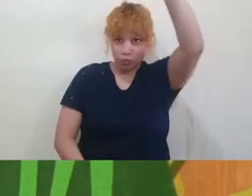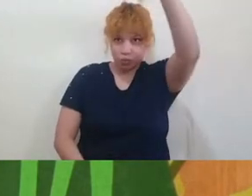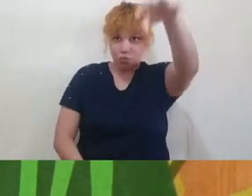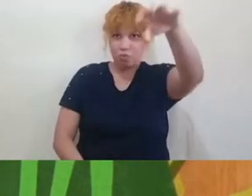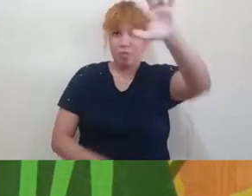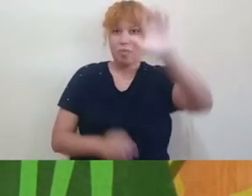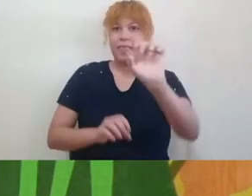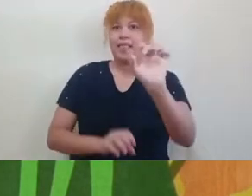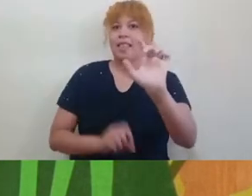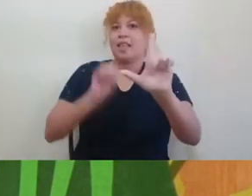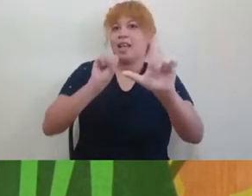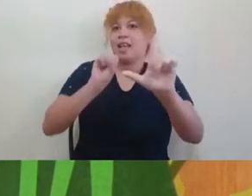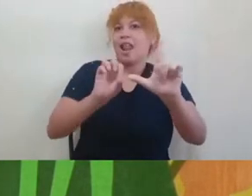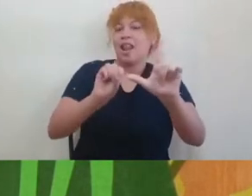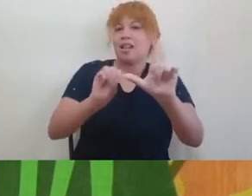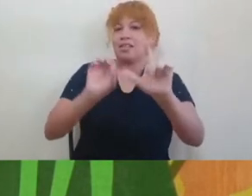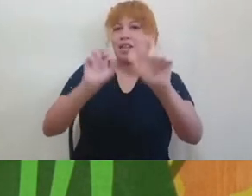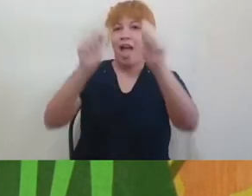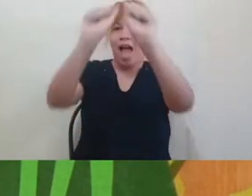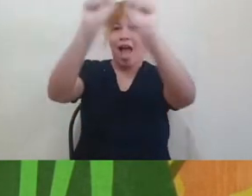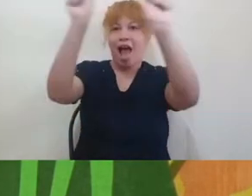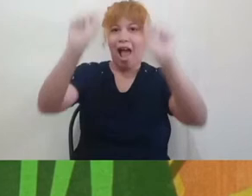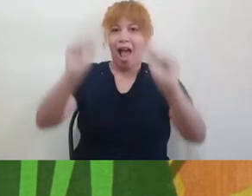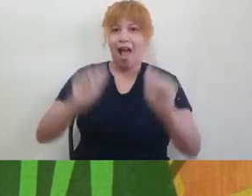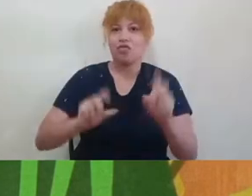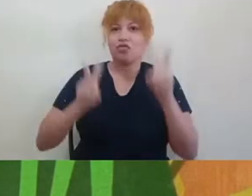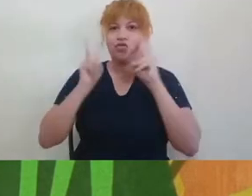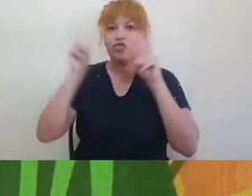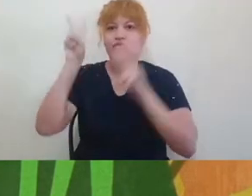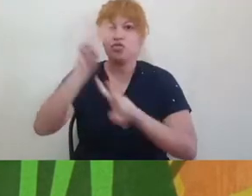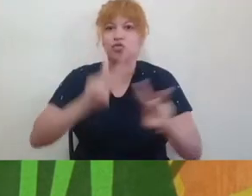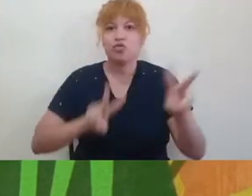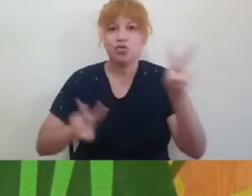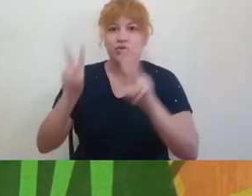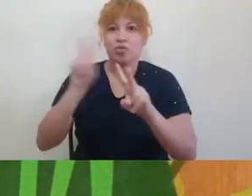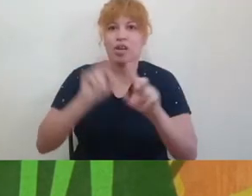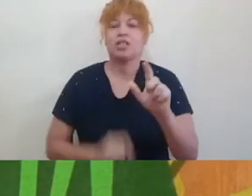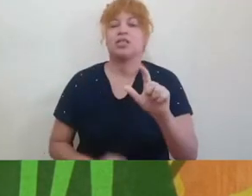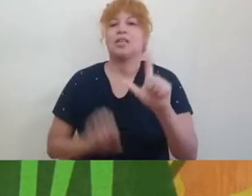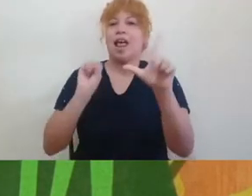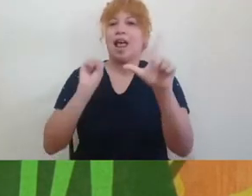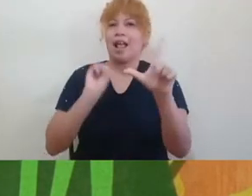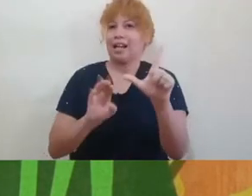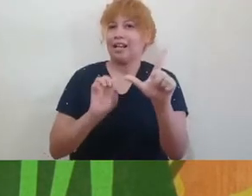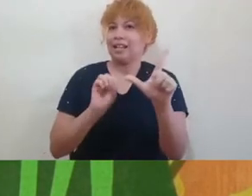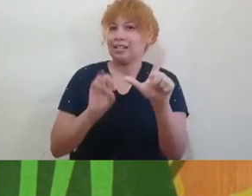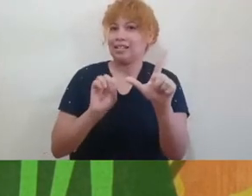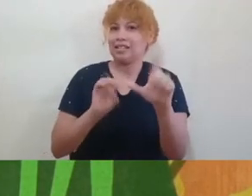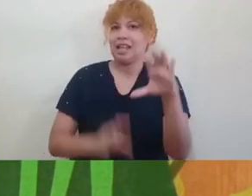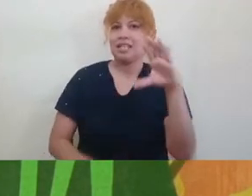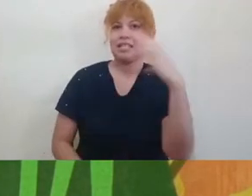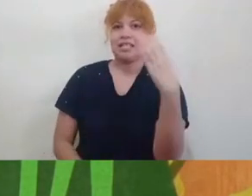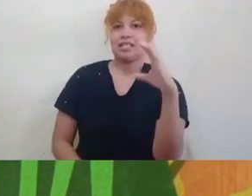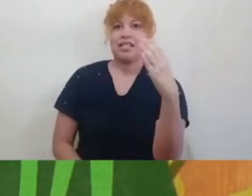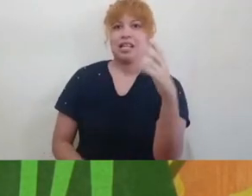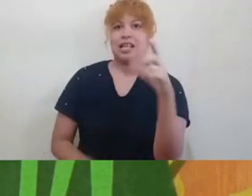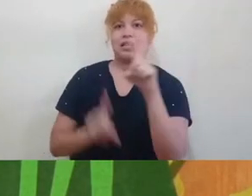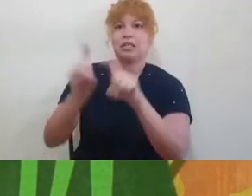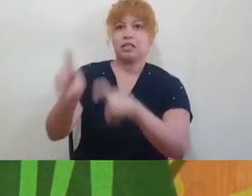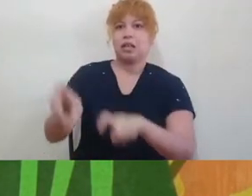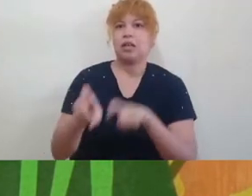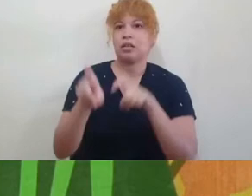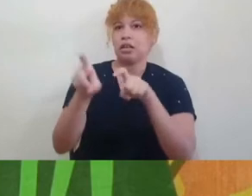em Matemática, licenciado e licenciado em Pedagogia e licenciado e licenciado em